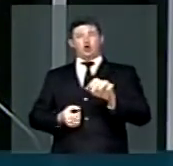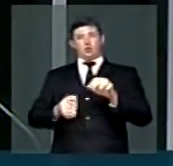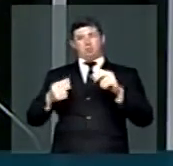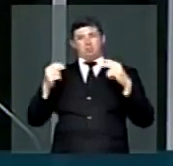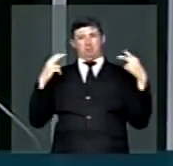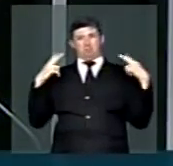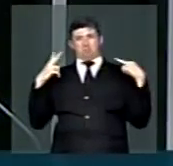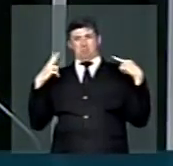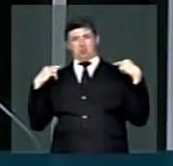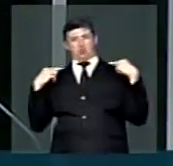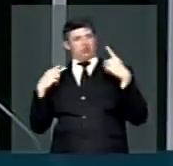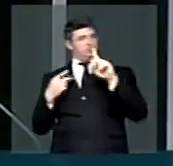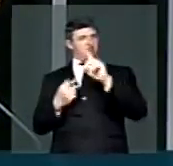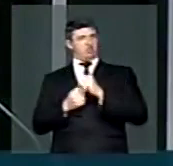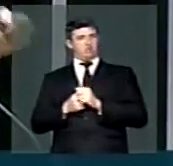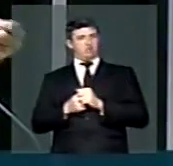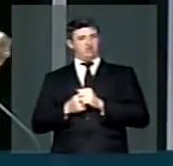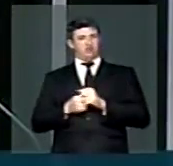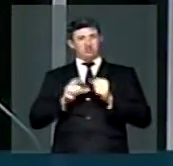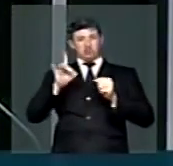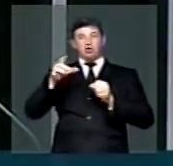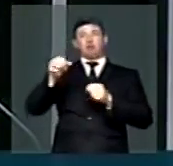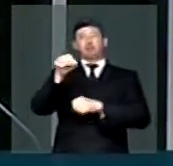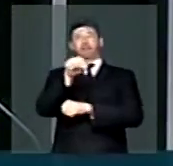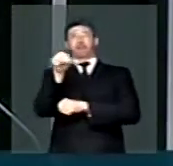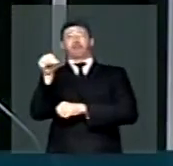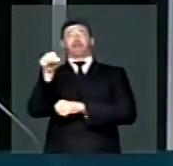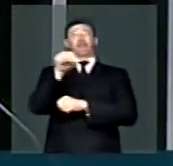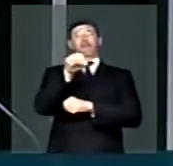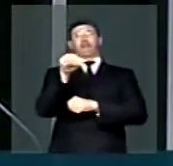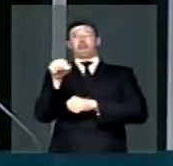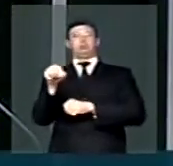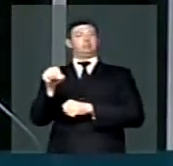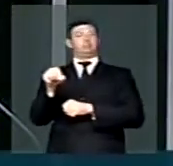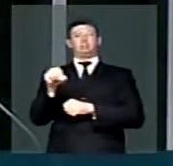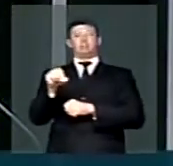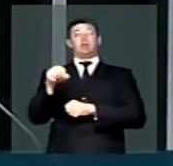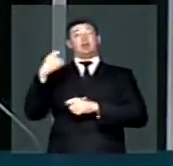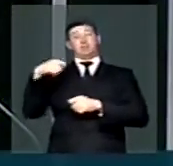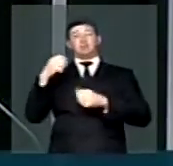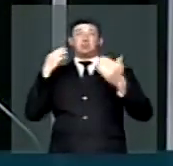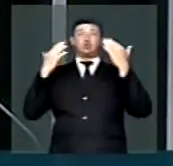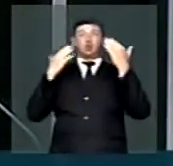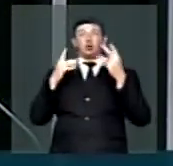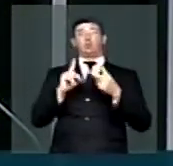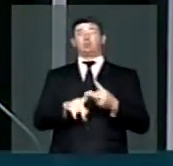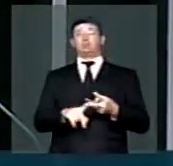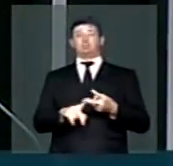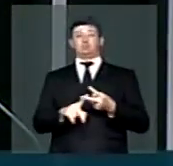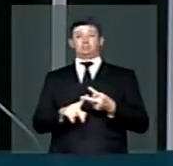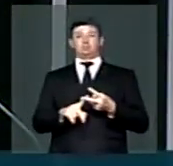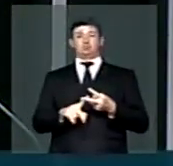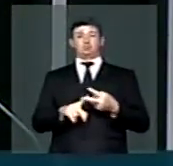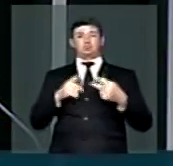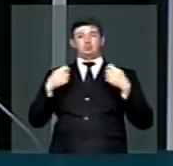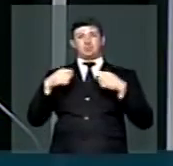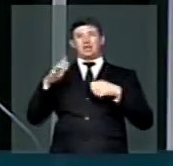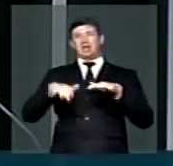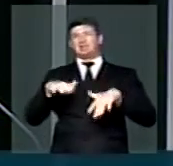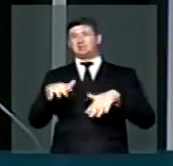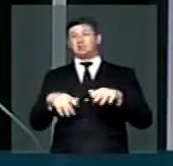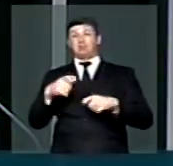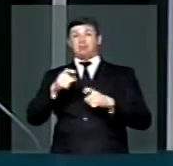motorista, ele não só dirige, ele tem que ser psicólogo, ele tem que ser às